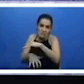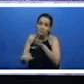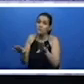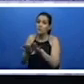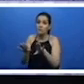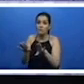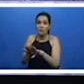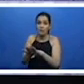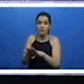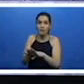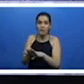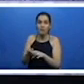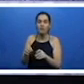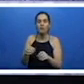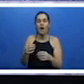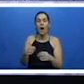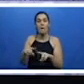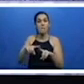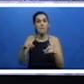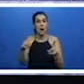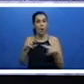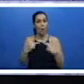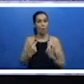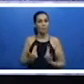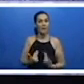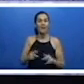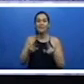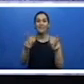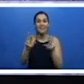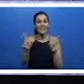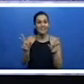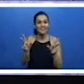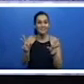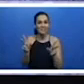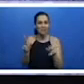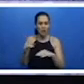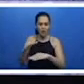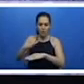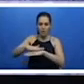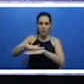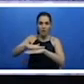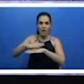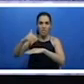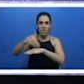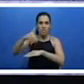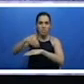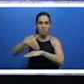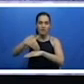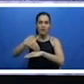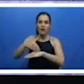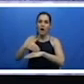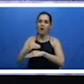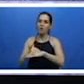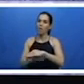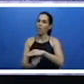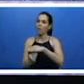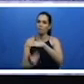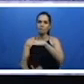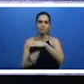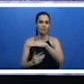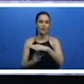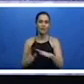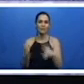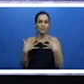A nossa pele não. A nossa pele, a pele humana, é impermeável. Nós temos moléculas na superfície da pele que impedem essa